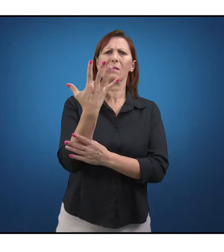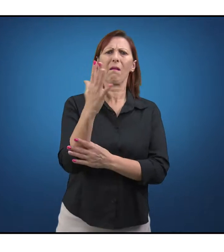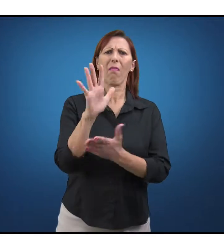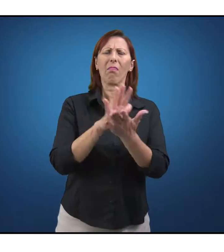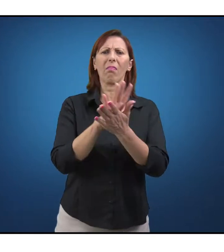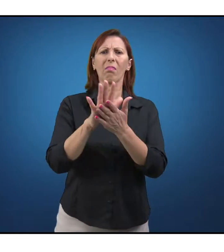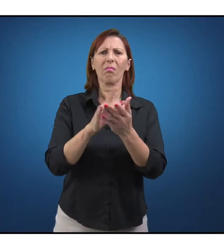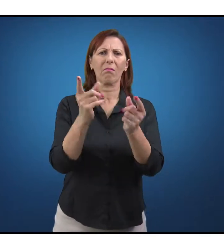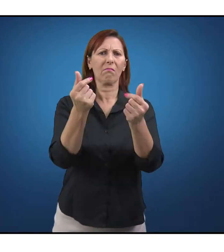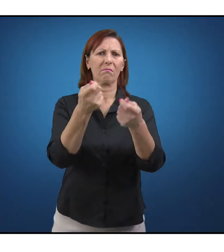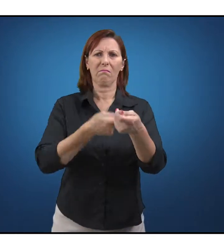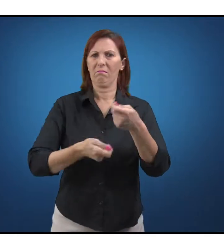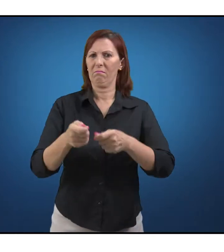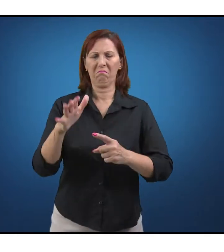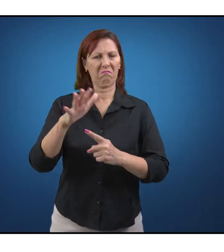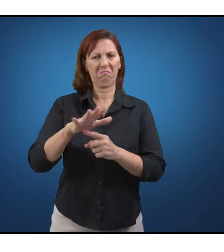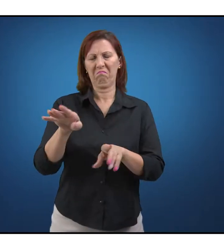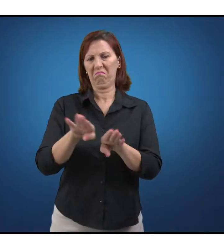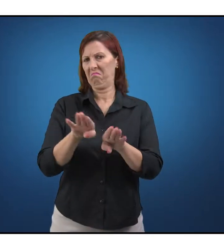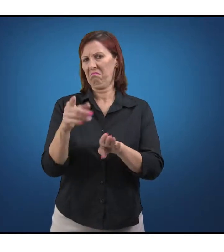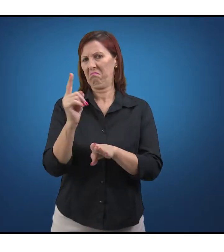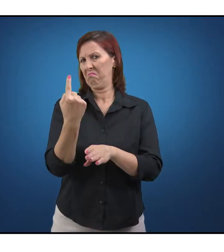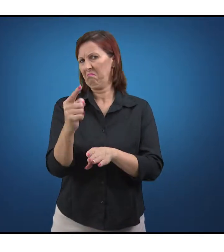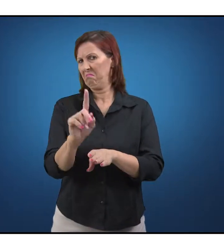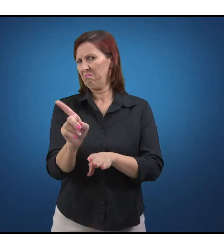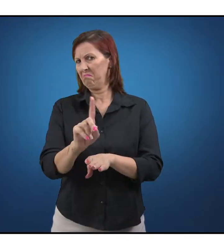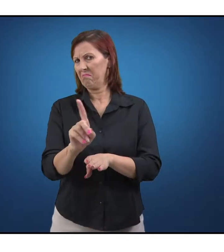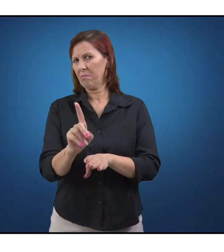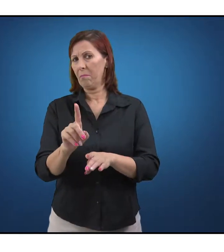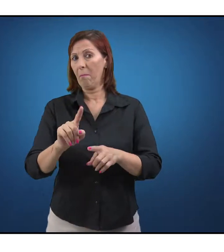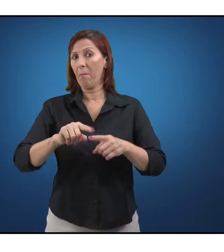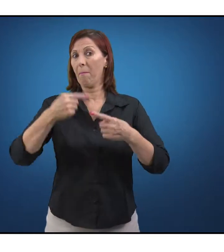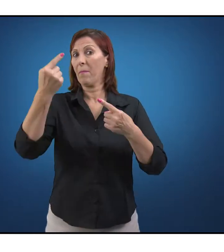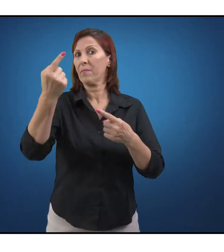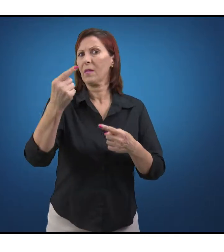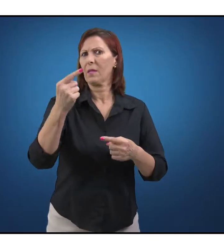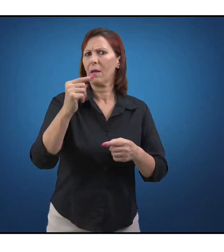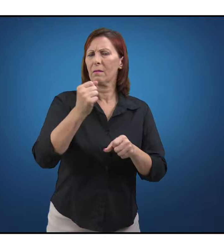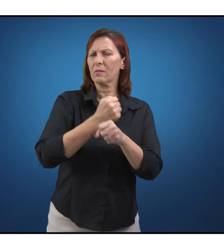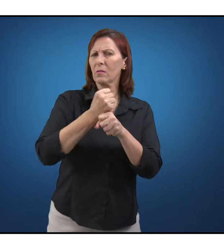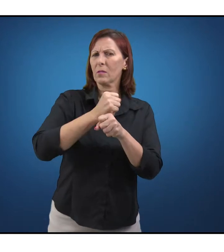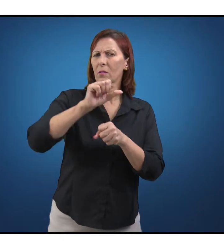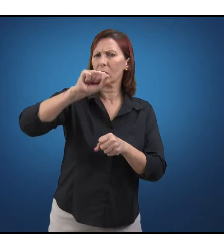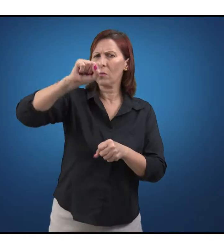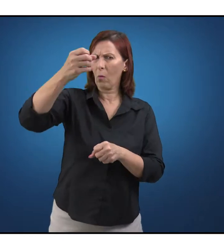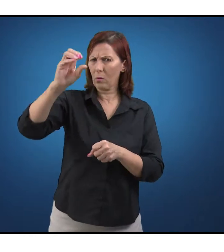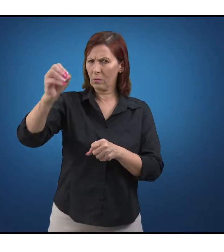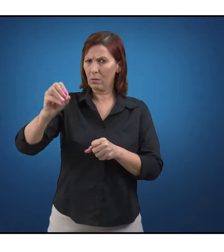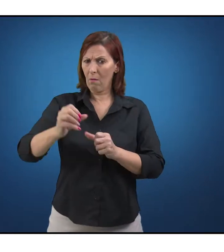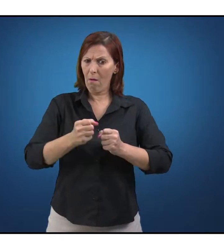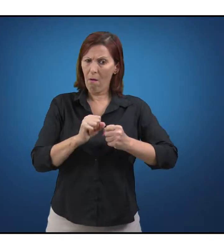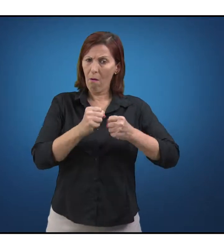acima de tudo, o Paraná também não. Mas a partir dos anos 80, e